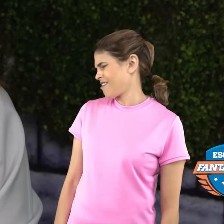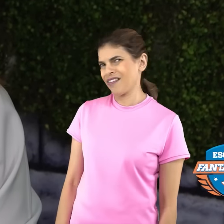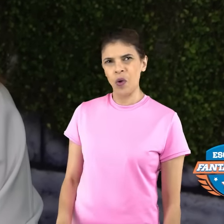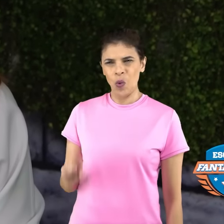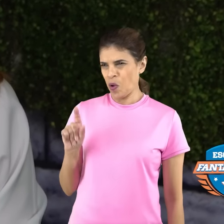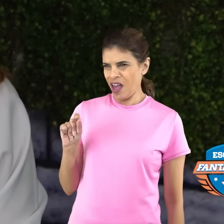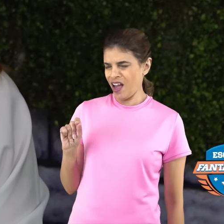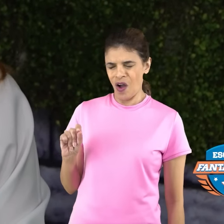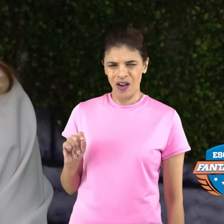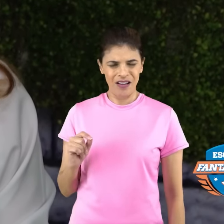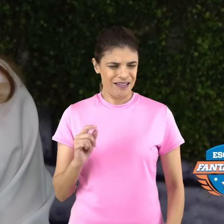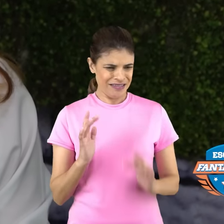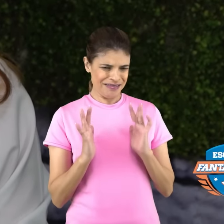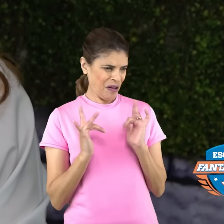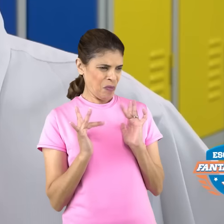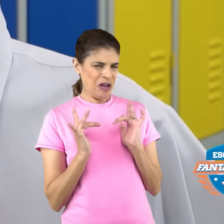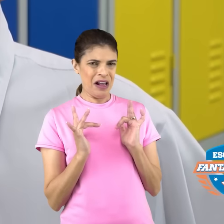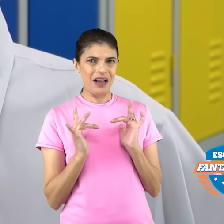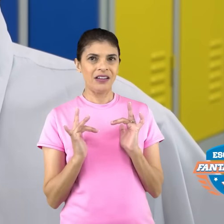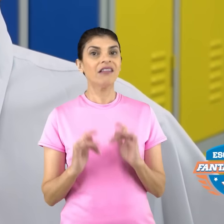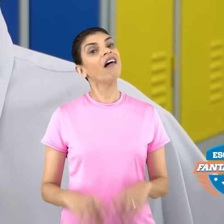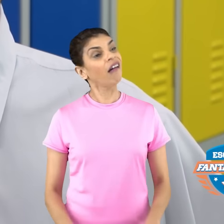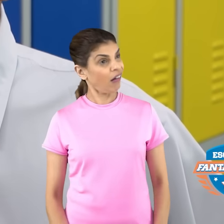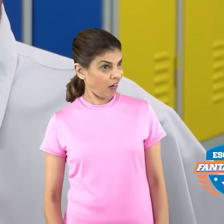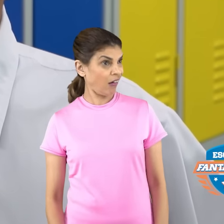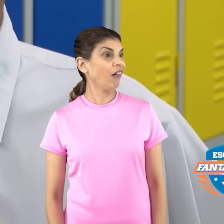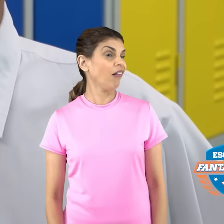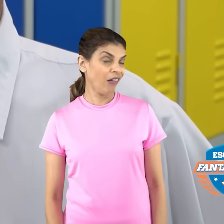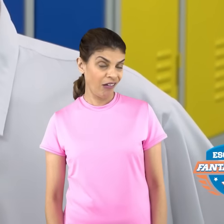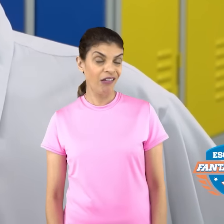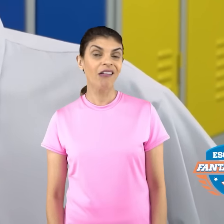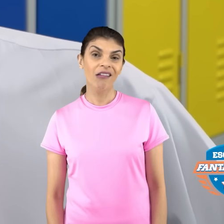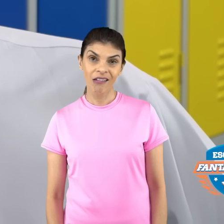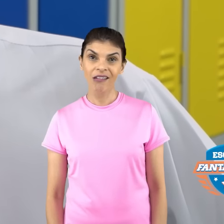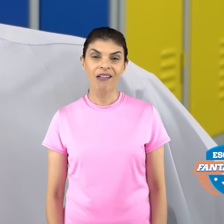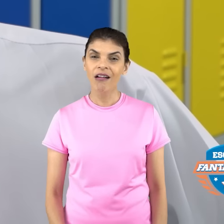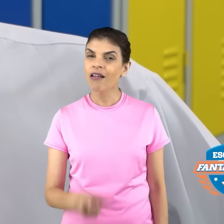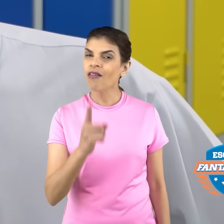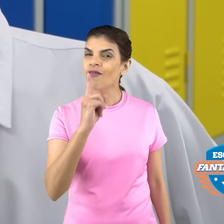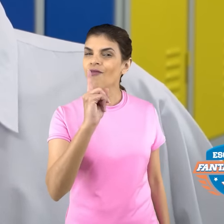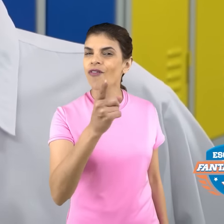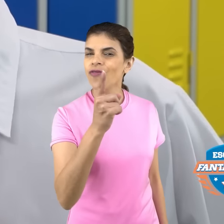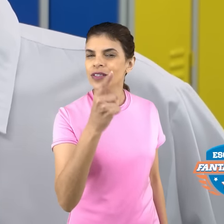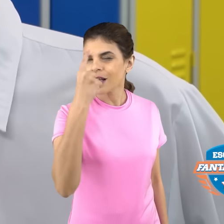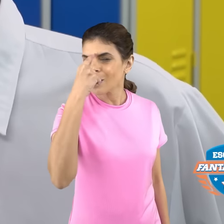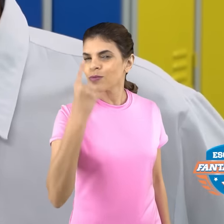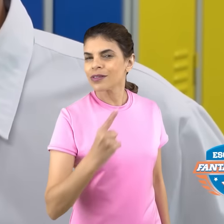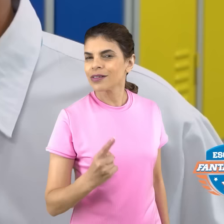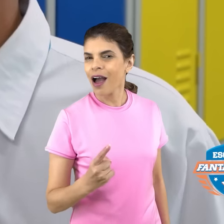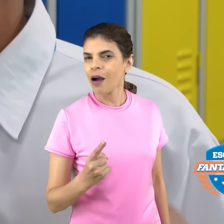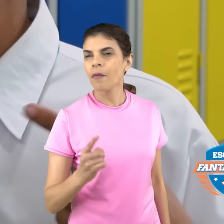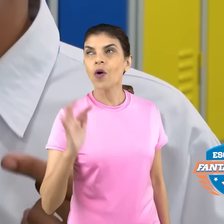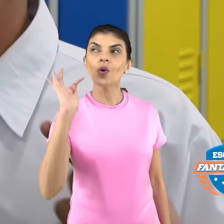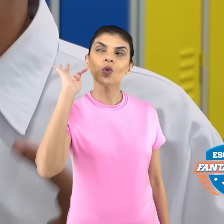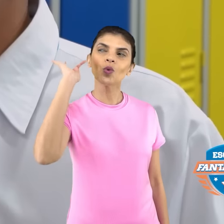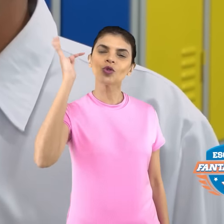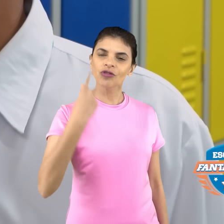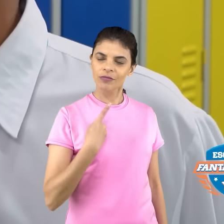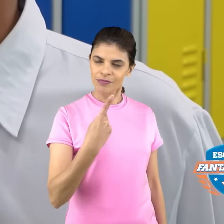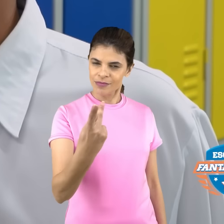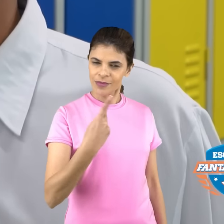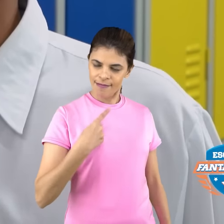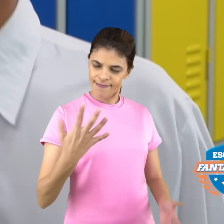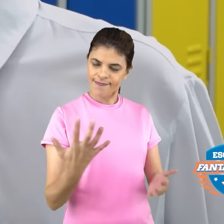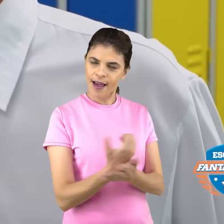Oi? Namorada? É, Ana. Você ainda não sabe, mas um dia a gente